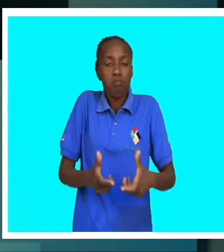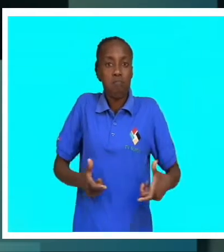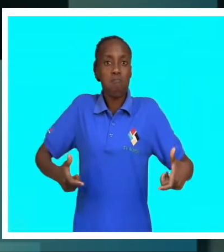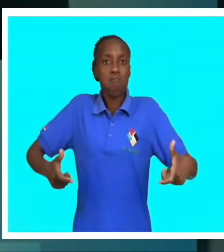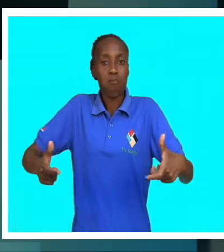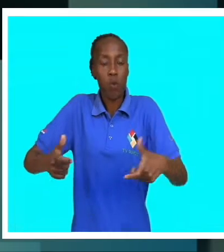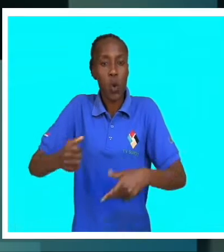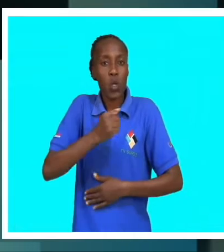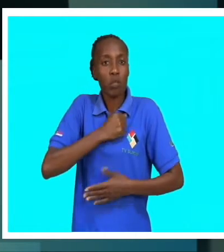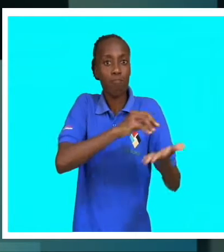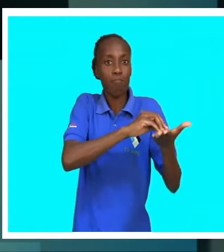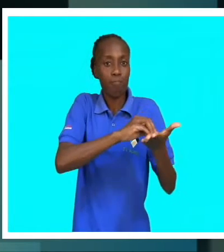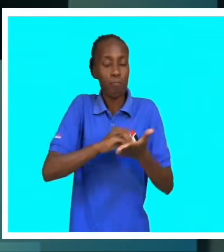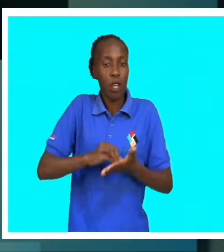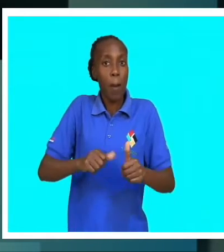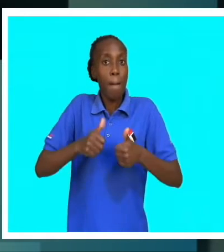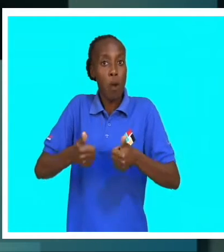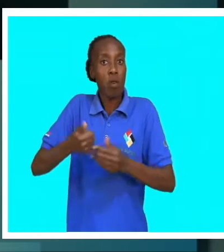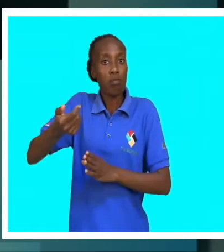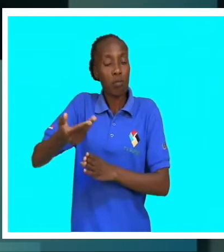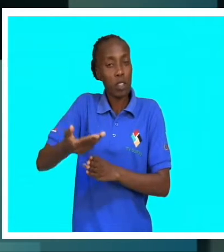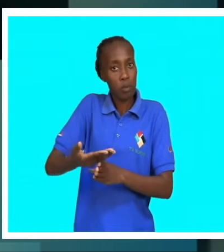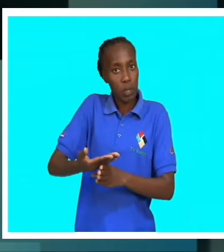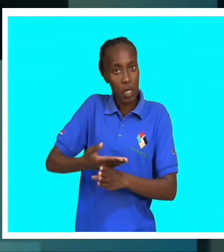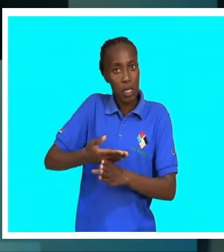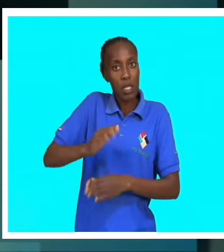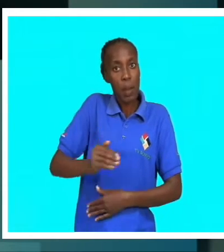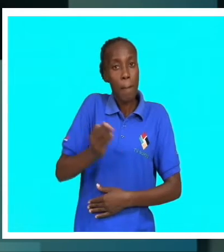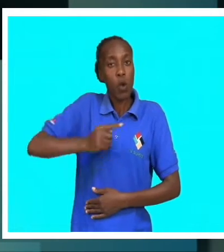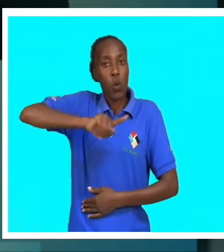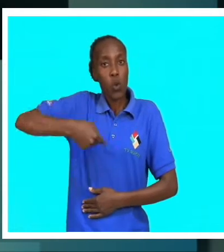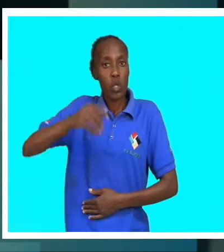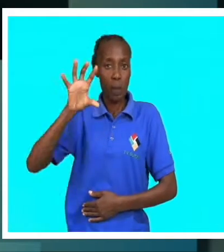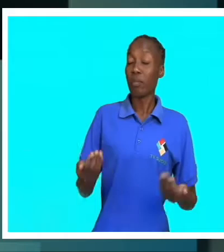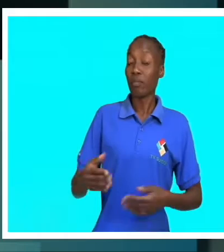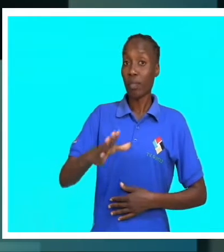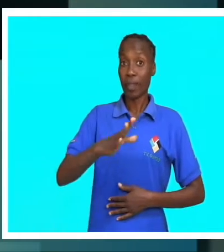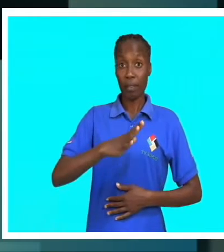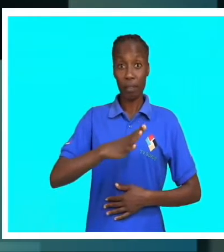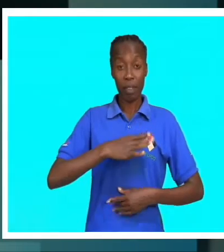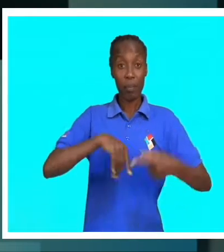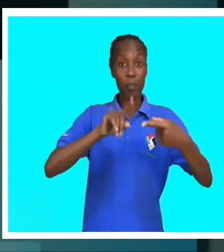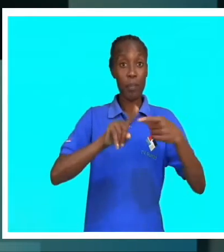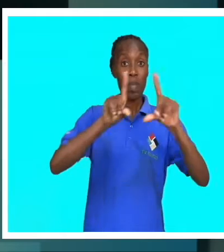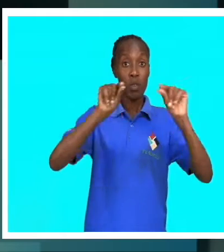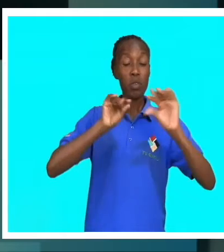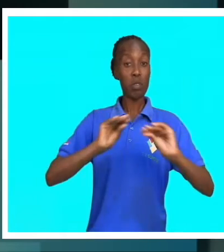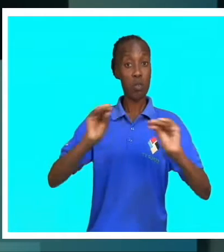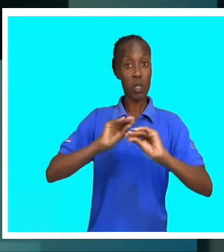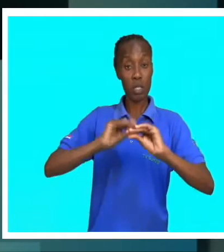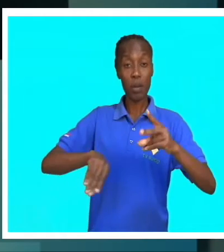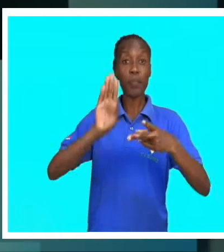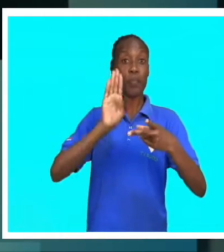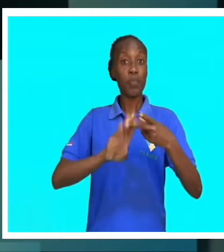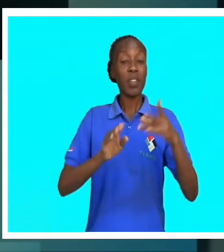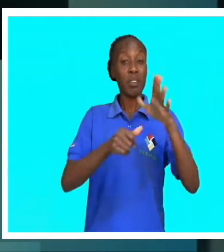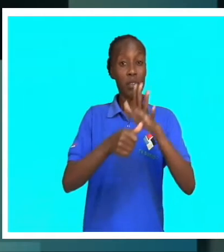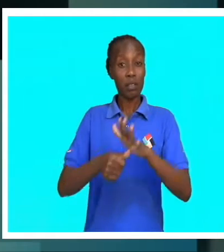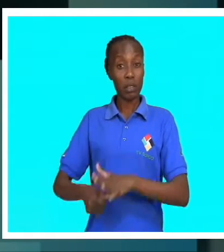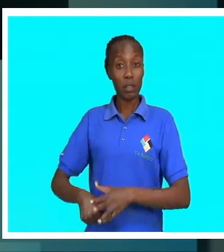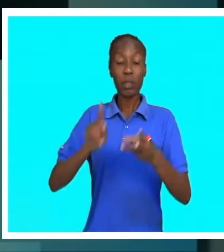gostaríamos de levar as boas práticas que o nosso país tem. Dentre eles, a questão da